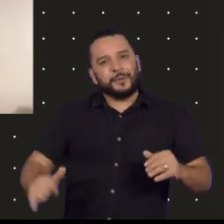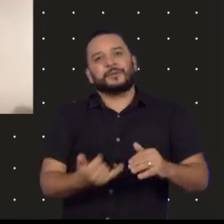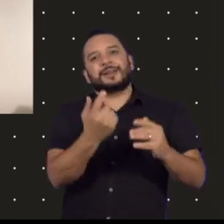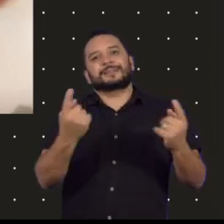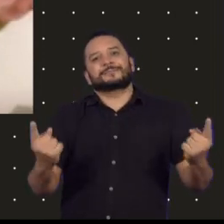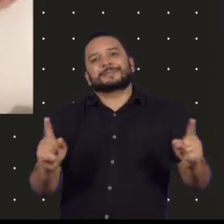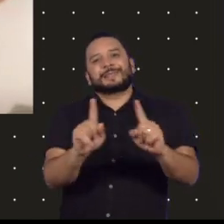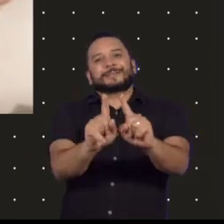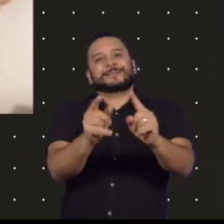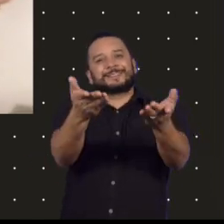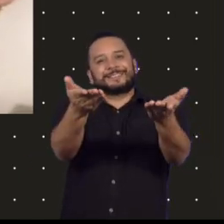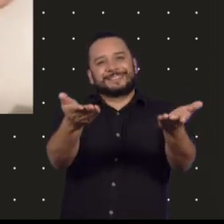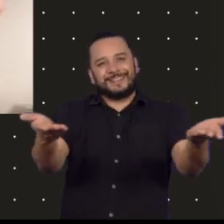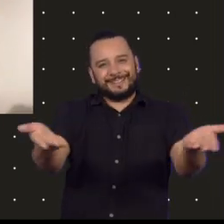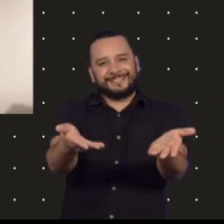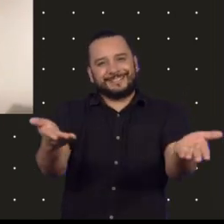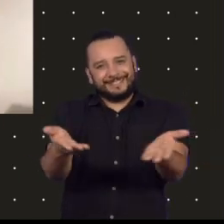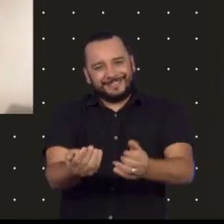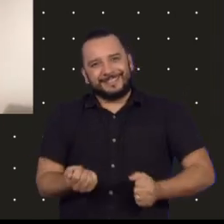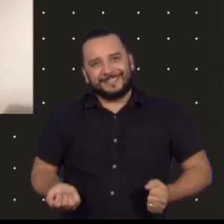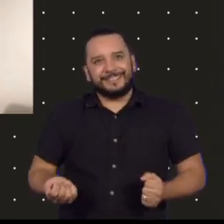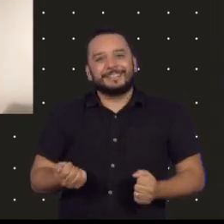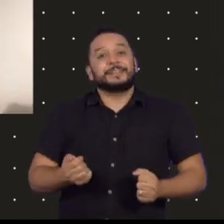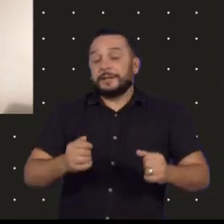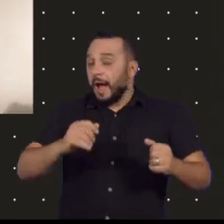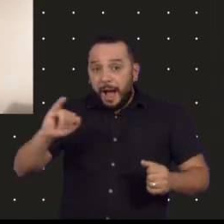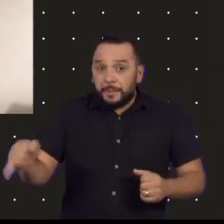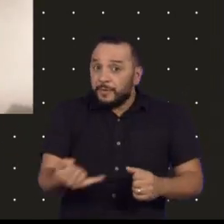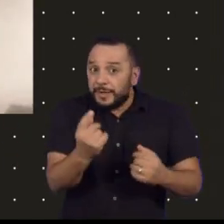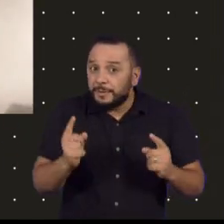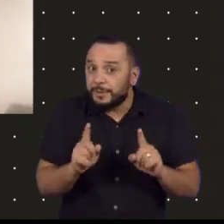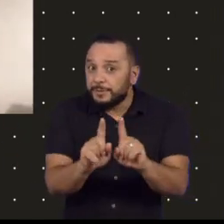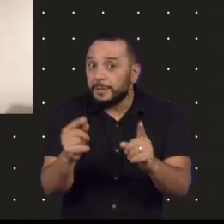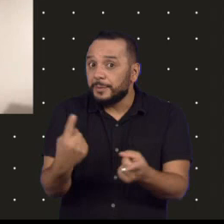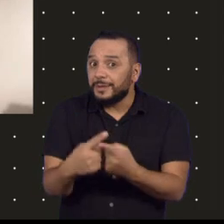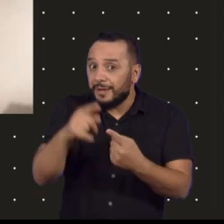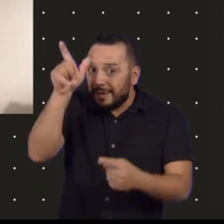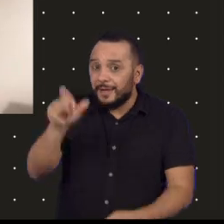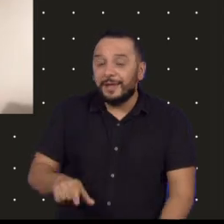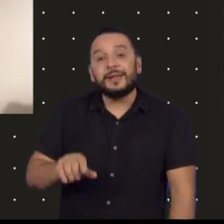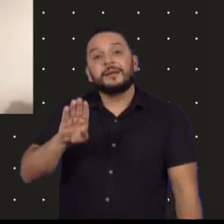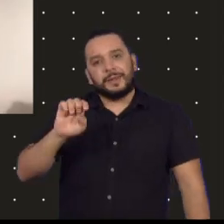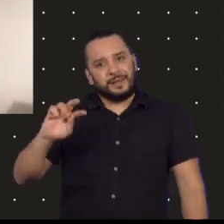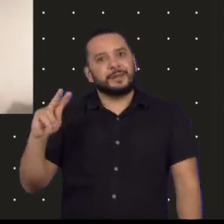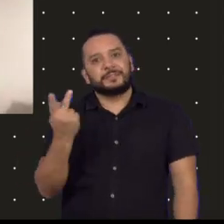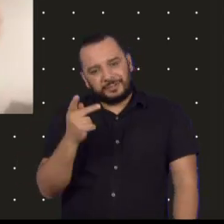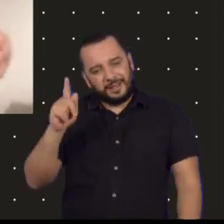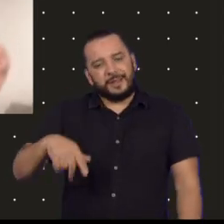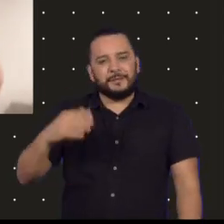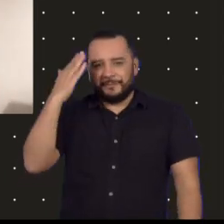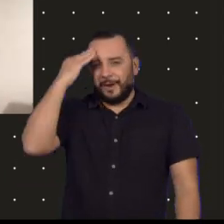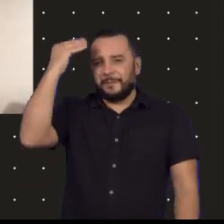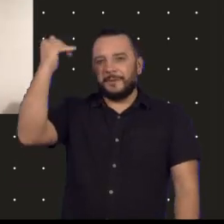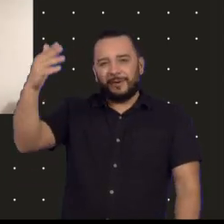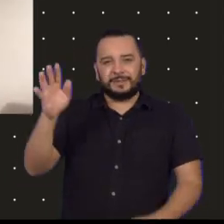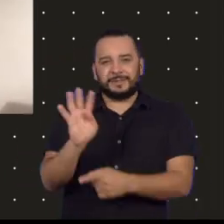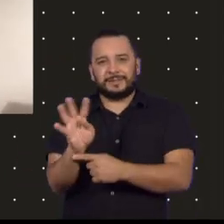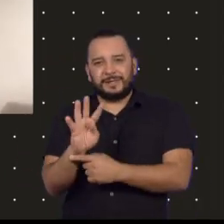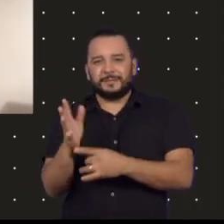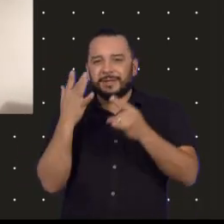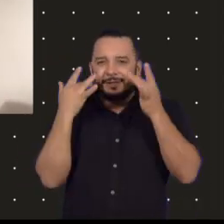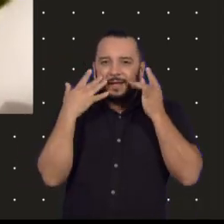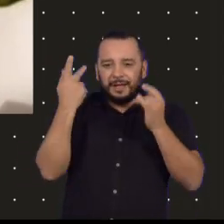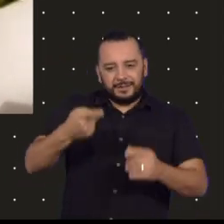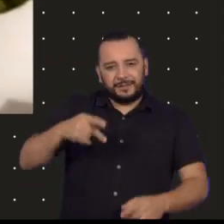porque ela é a grande atriz de cinema e de teatro brasileiro.